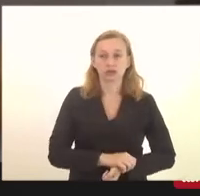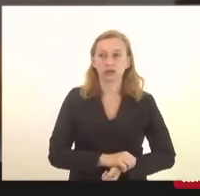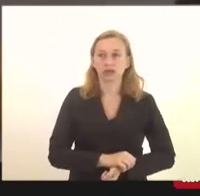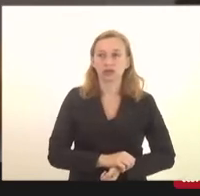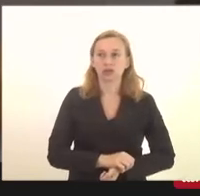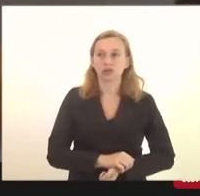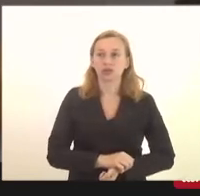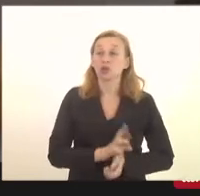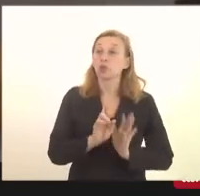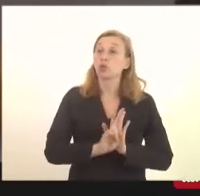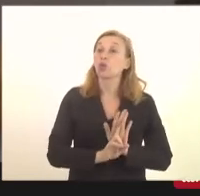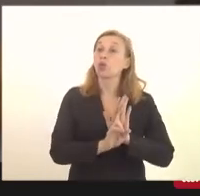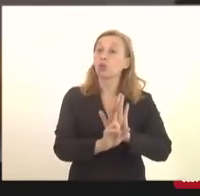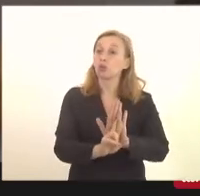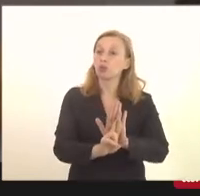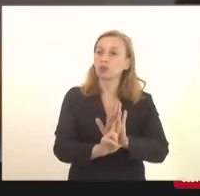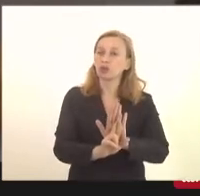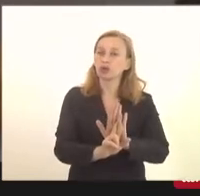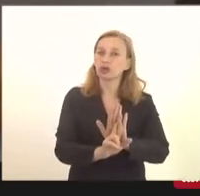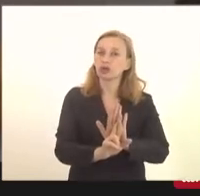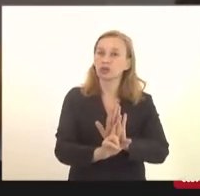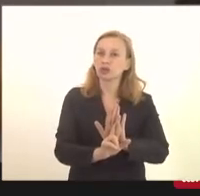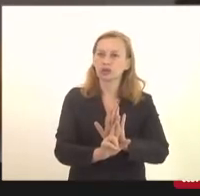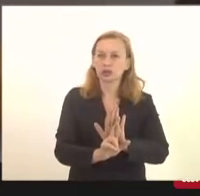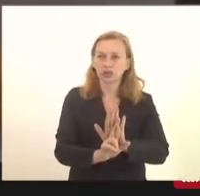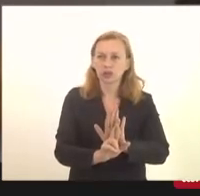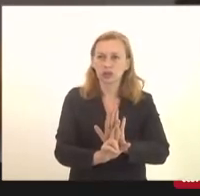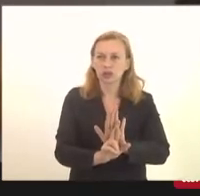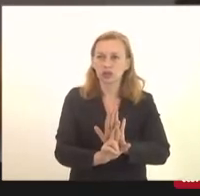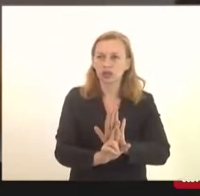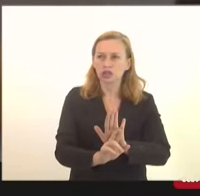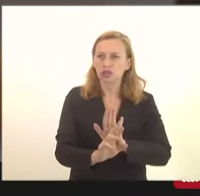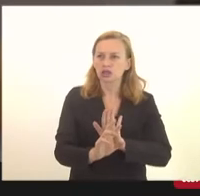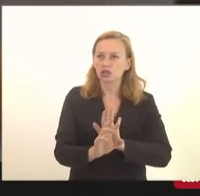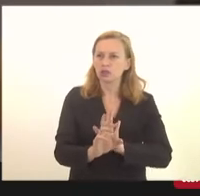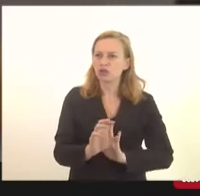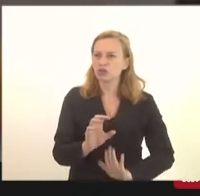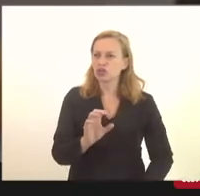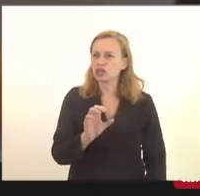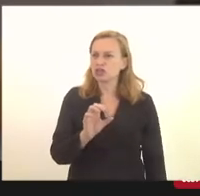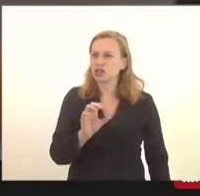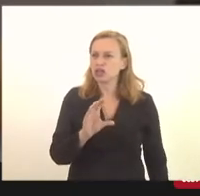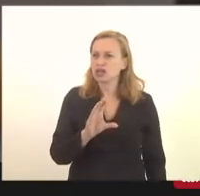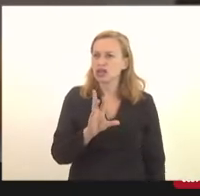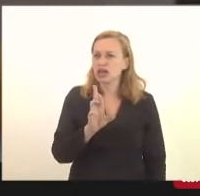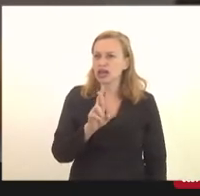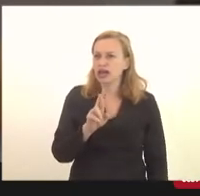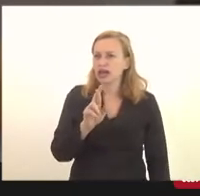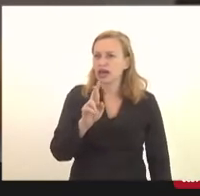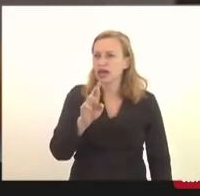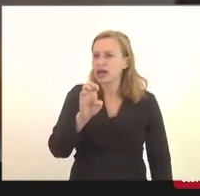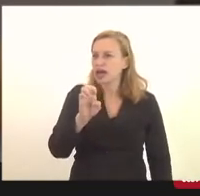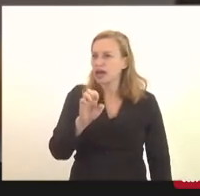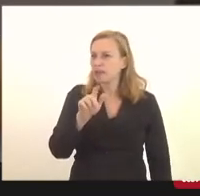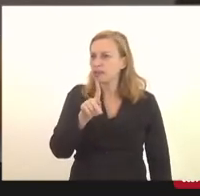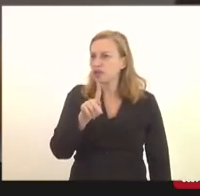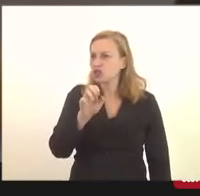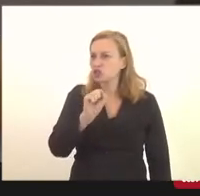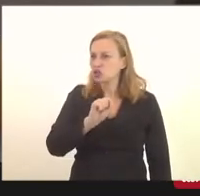para o representante da Repsol Sinopec do Brasil, eu queria solicitar do